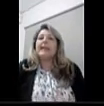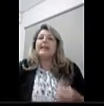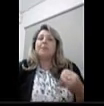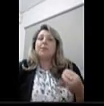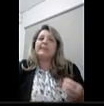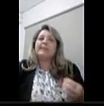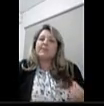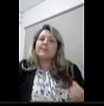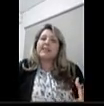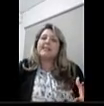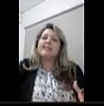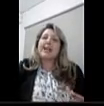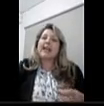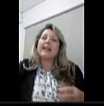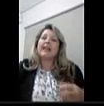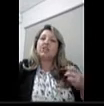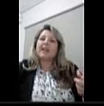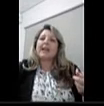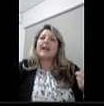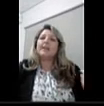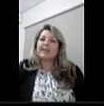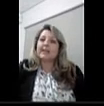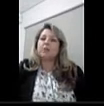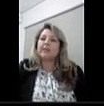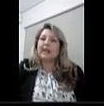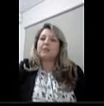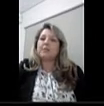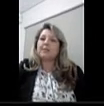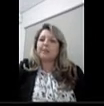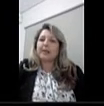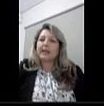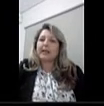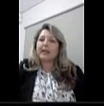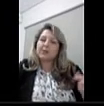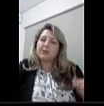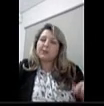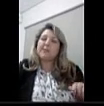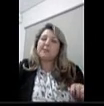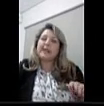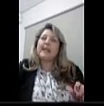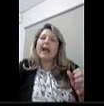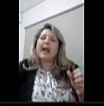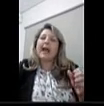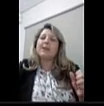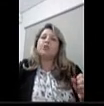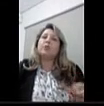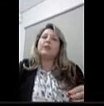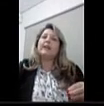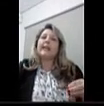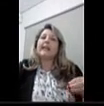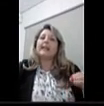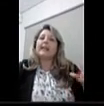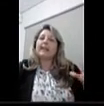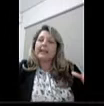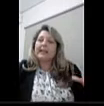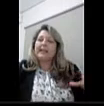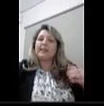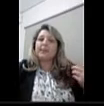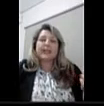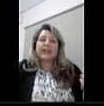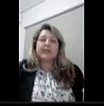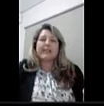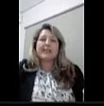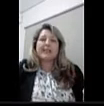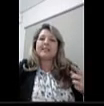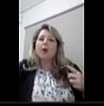né, e muitas vezes ela checar os resultados também, isso também ajuda ela a entender,